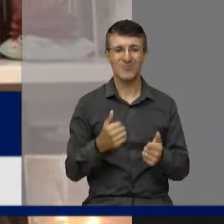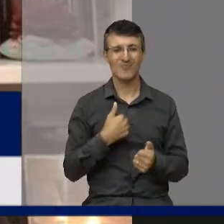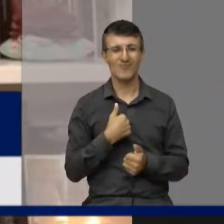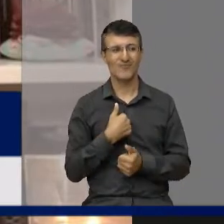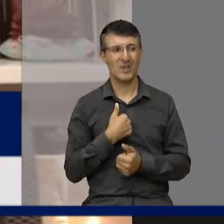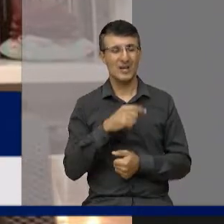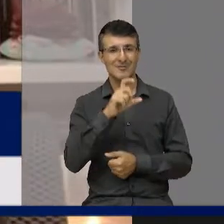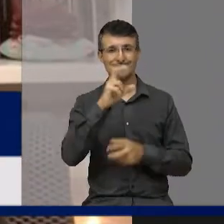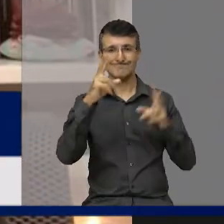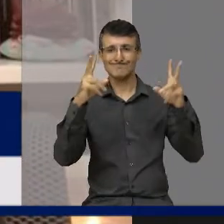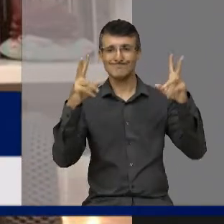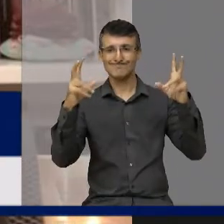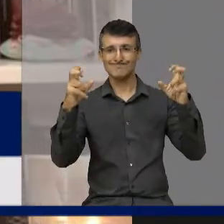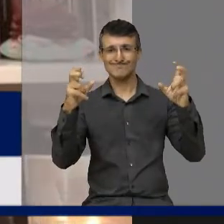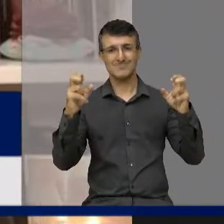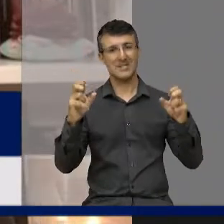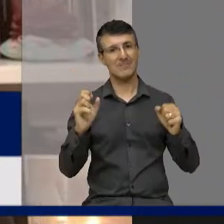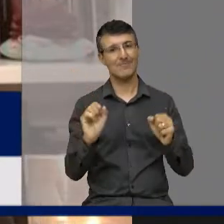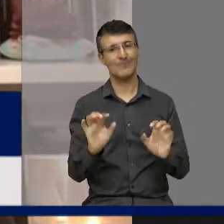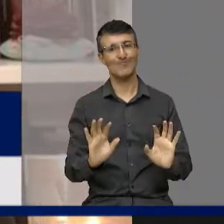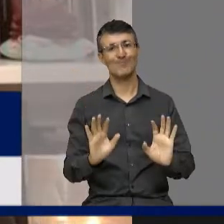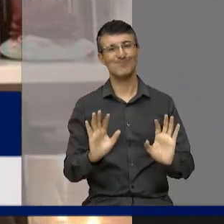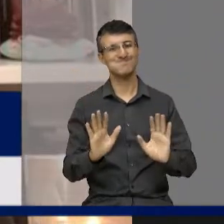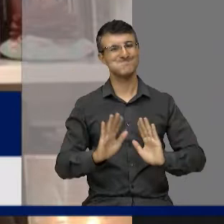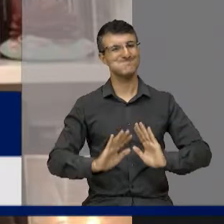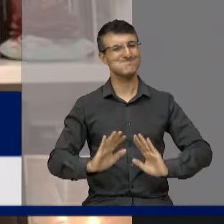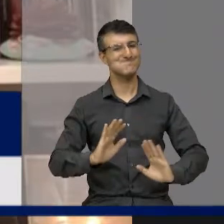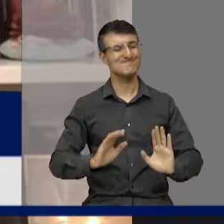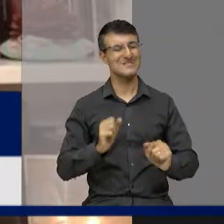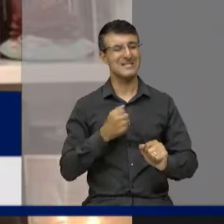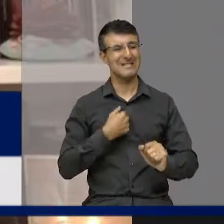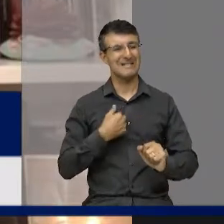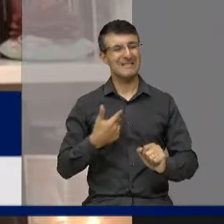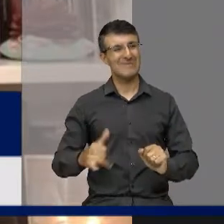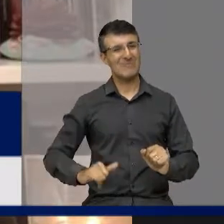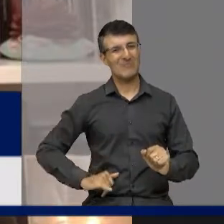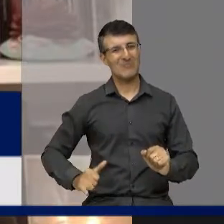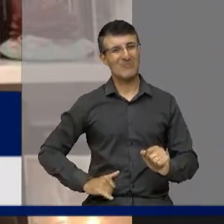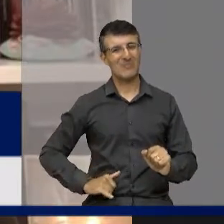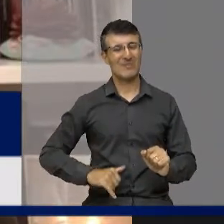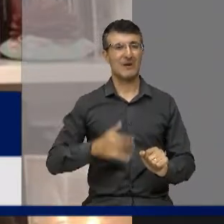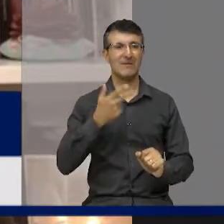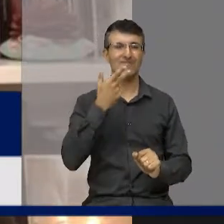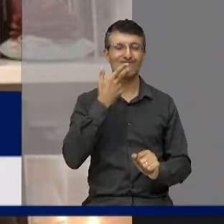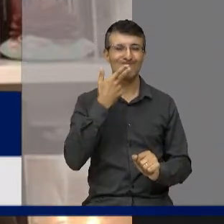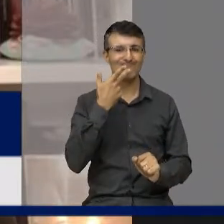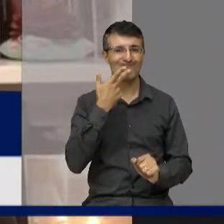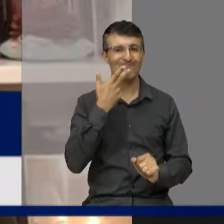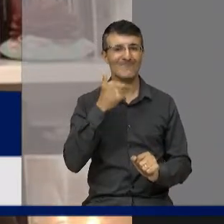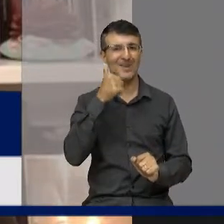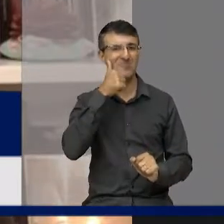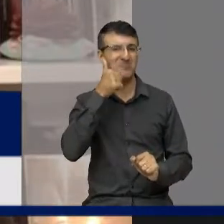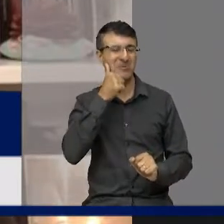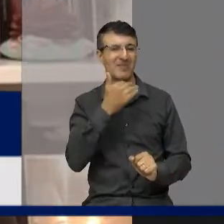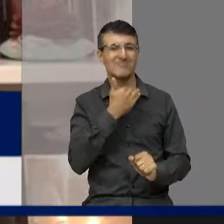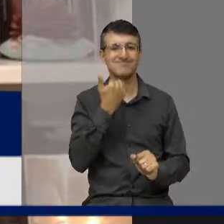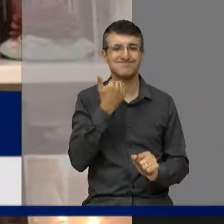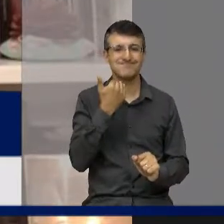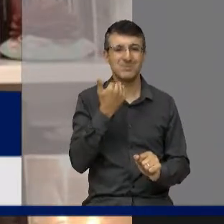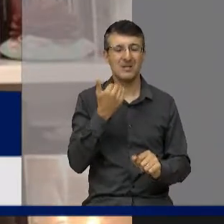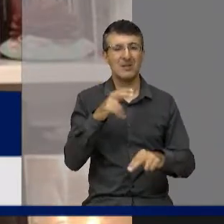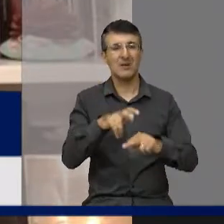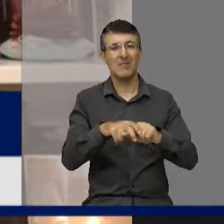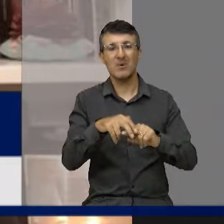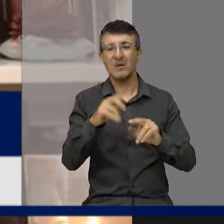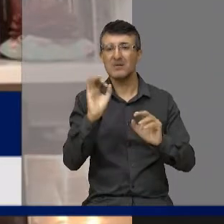muito delicado, é um assunto muito sofrido, porque a gente falar de mulheres que morrem pelo simples fato de serem mulheres e não há